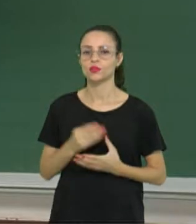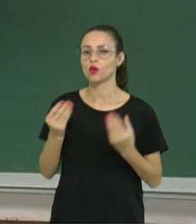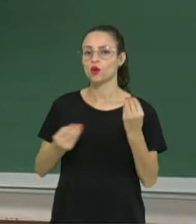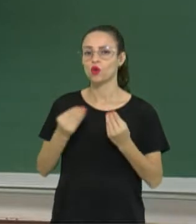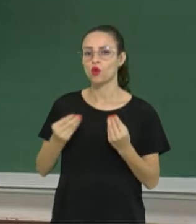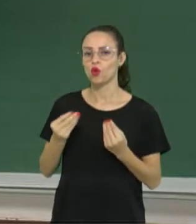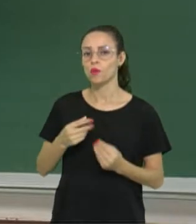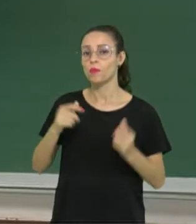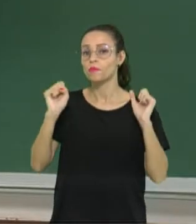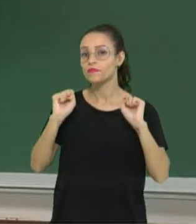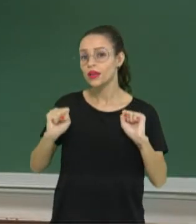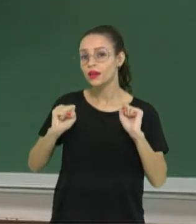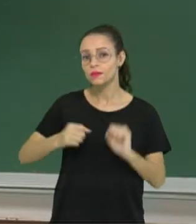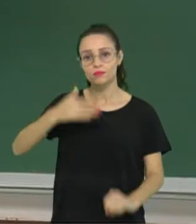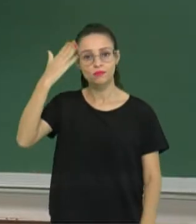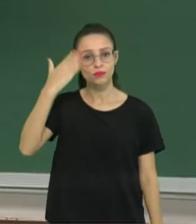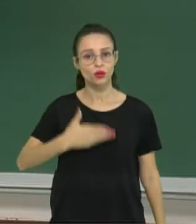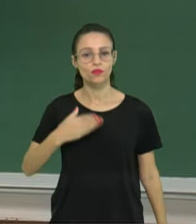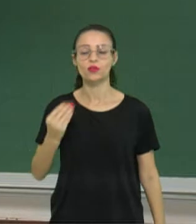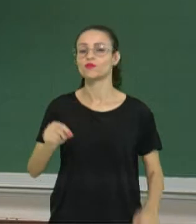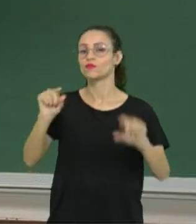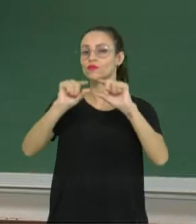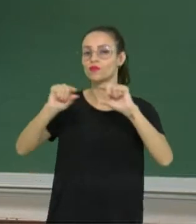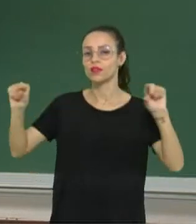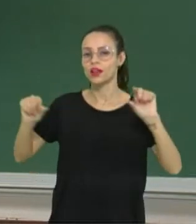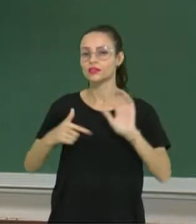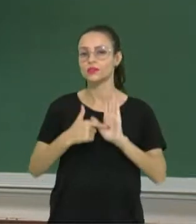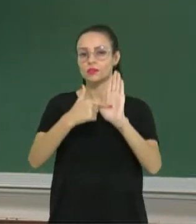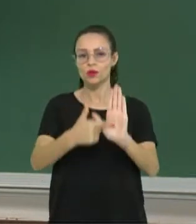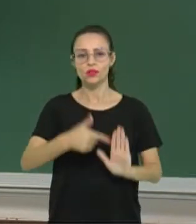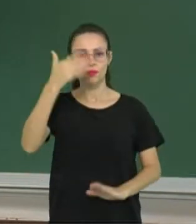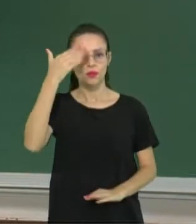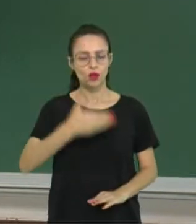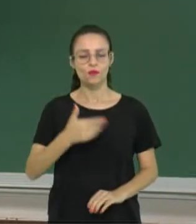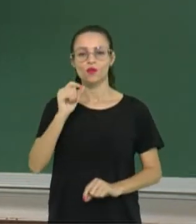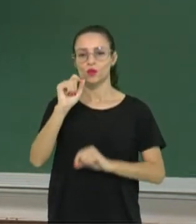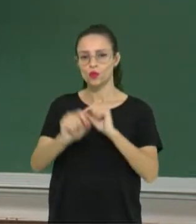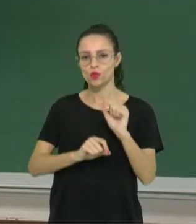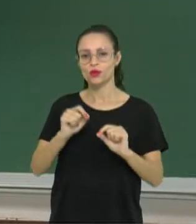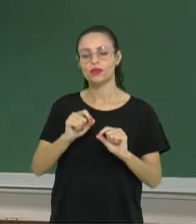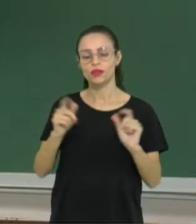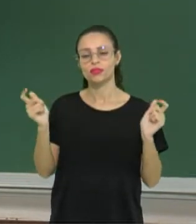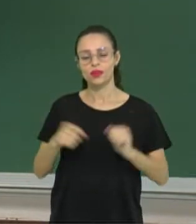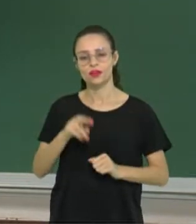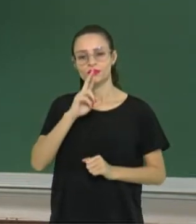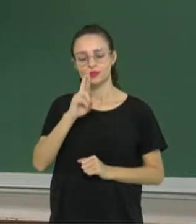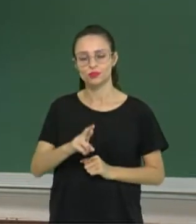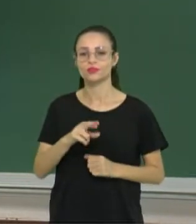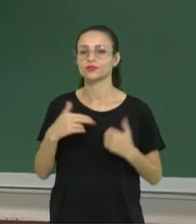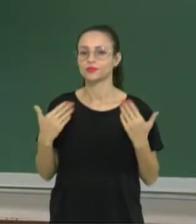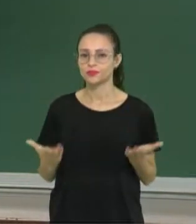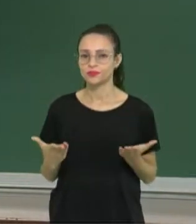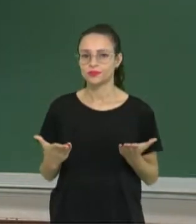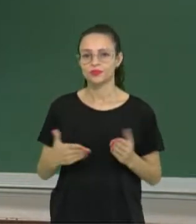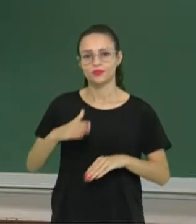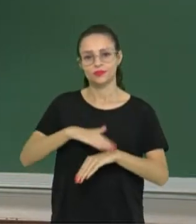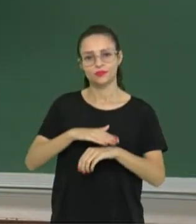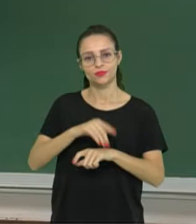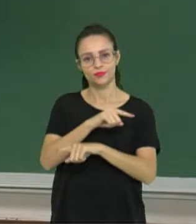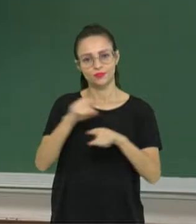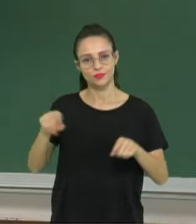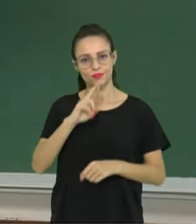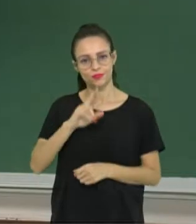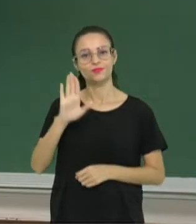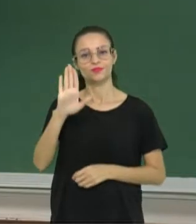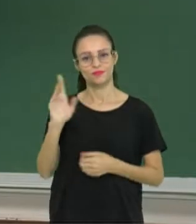podemos provar? De que forma? Qual é a frase ou qual é a expressão que vai auxiliar para dar suporte na nossa resposta? Vou dar um tempinho para vocês